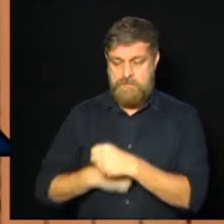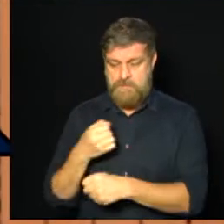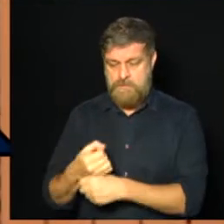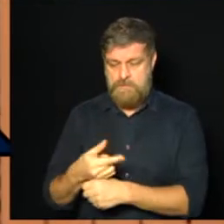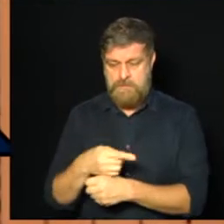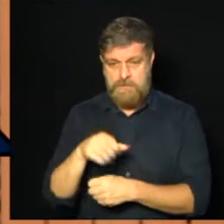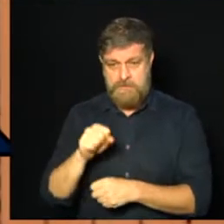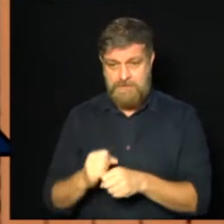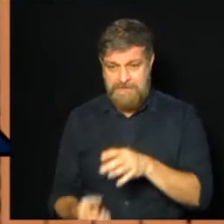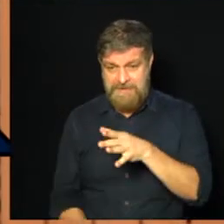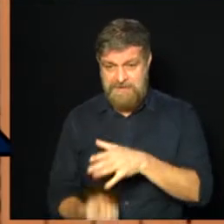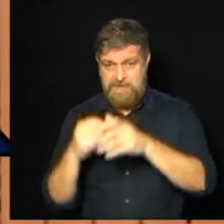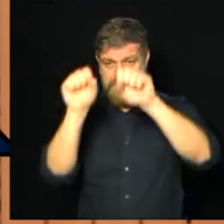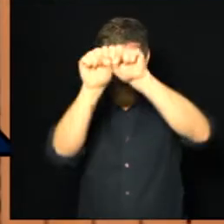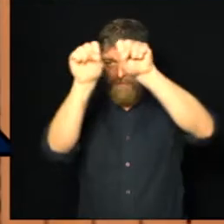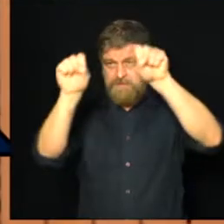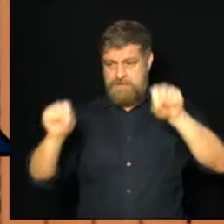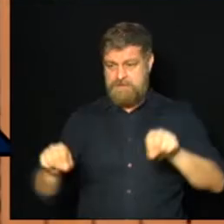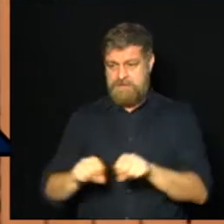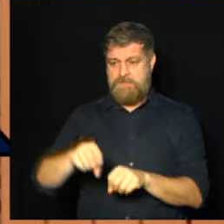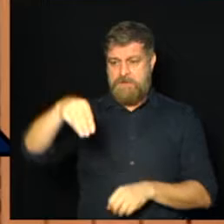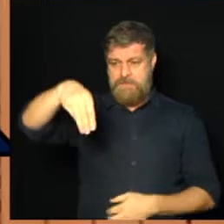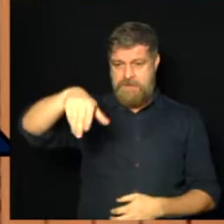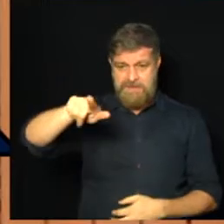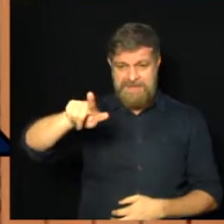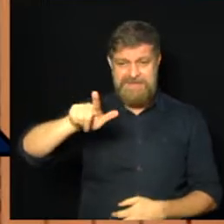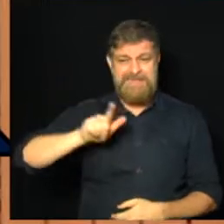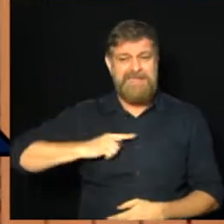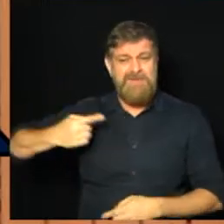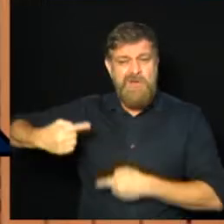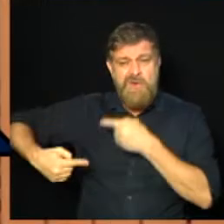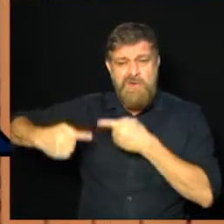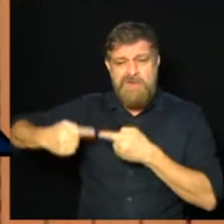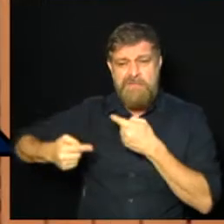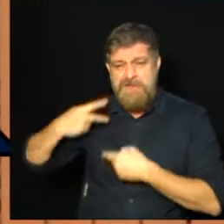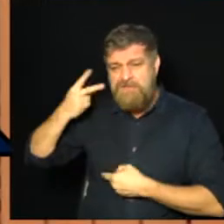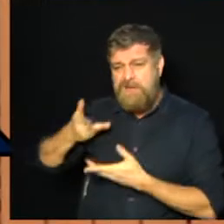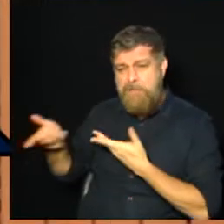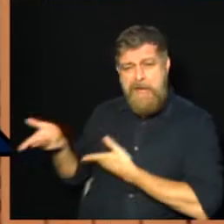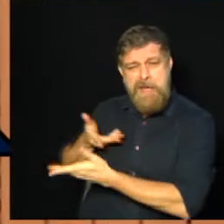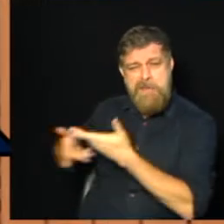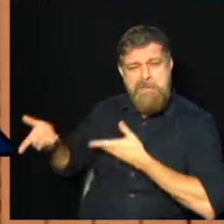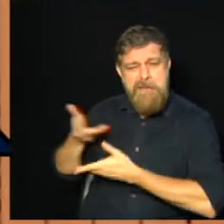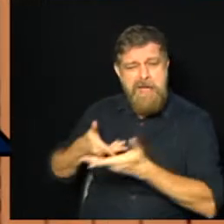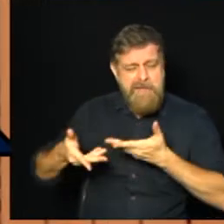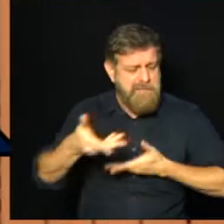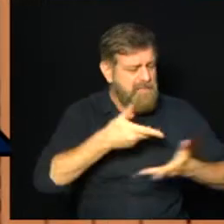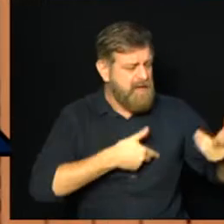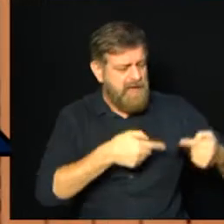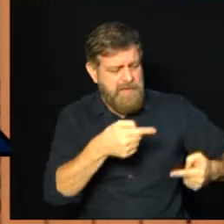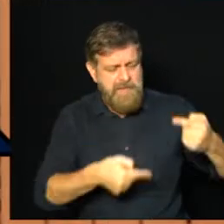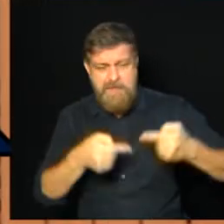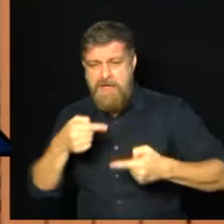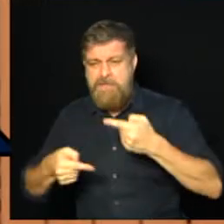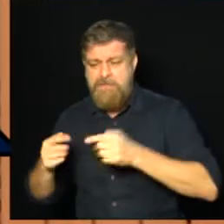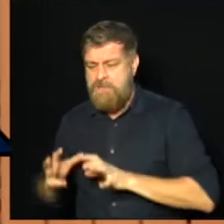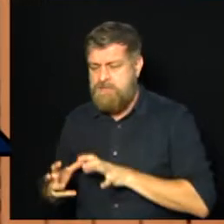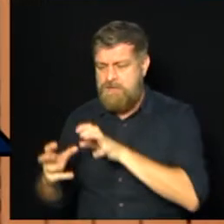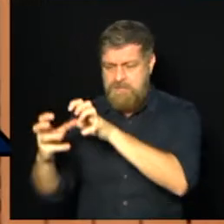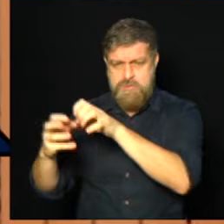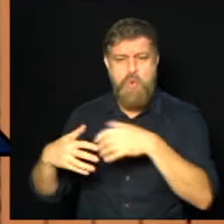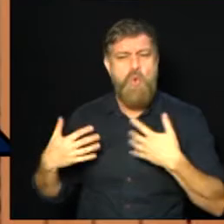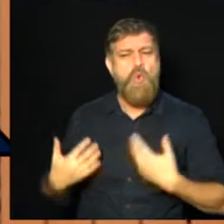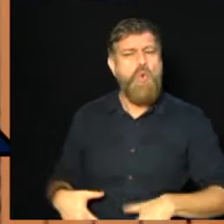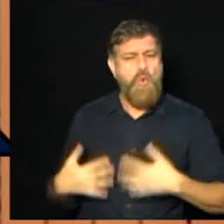Mário Gatti, essa foi objeto de intenso debate entre nós, né? A gente discutiu